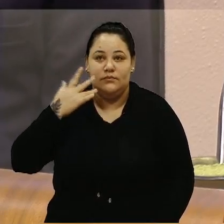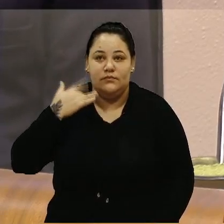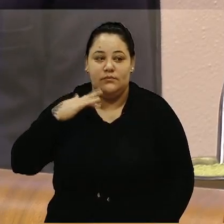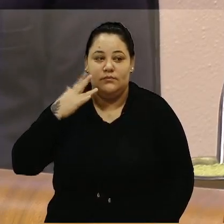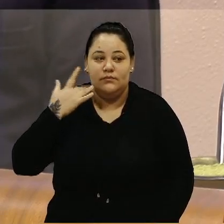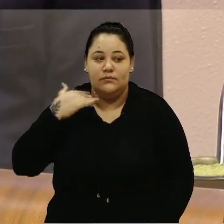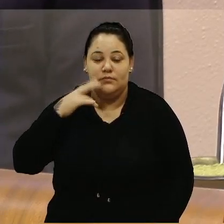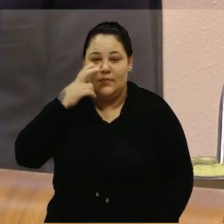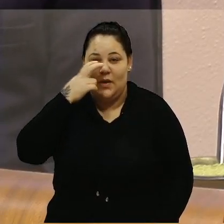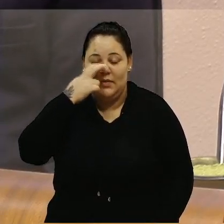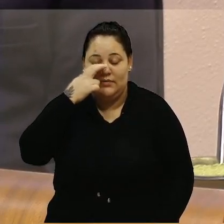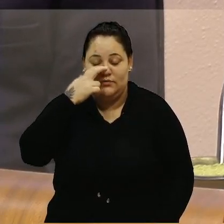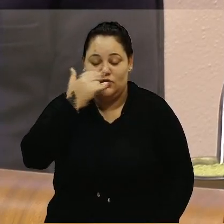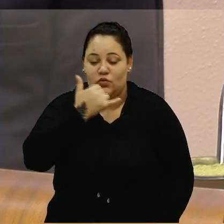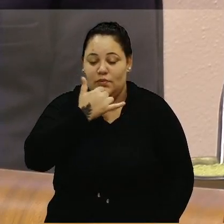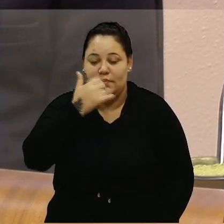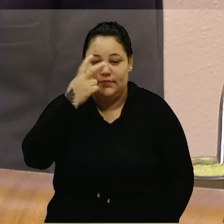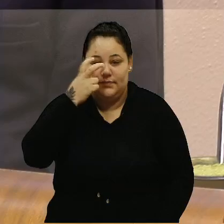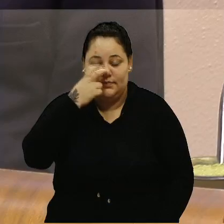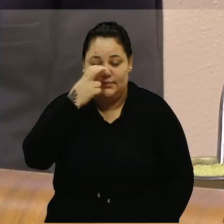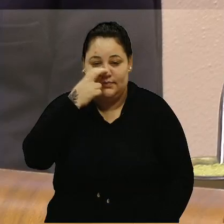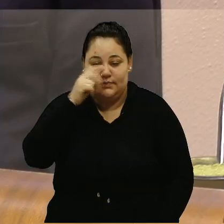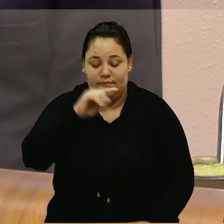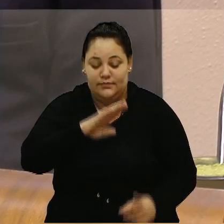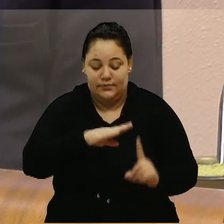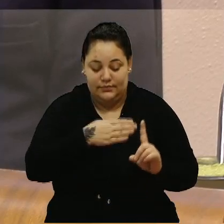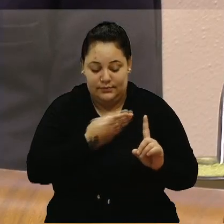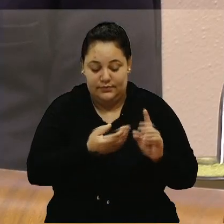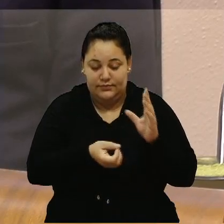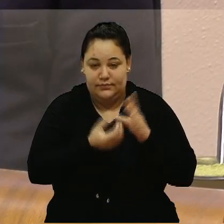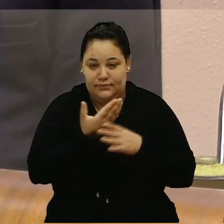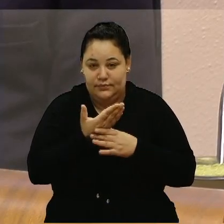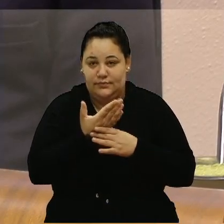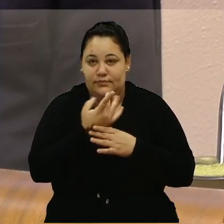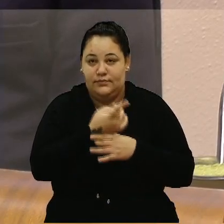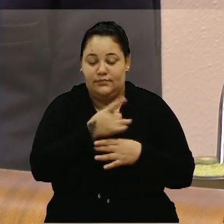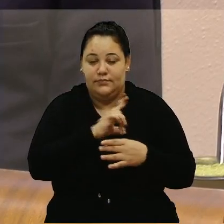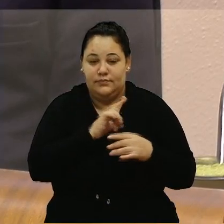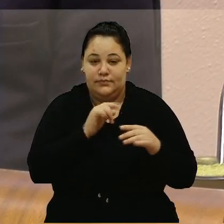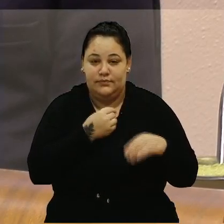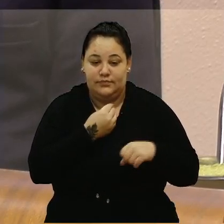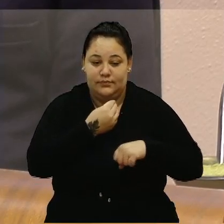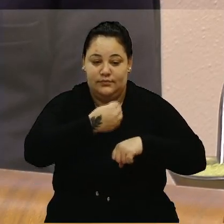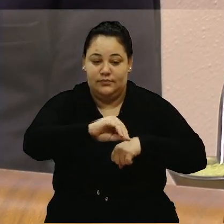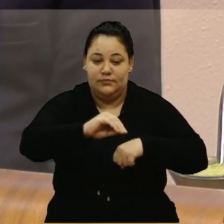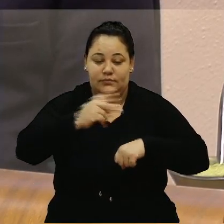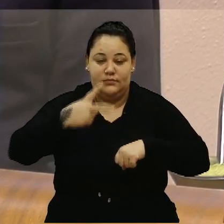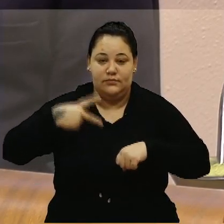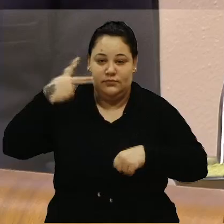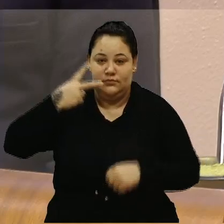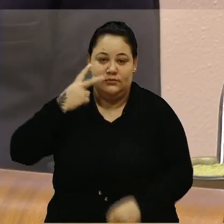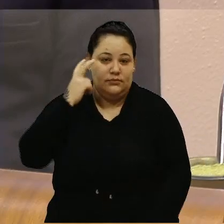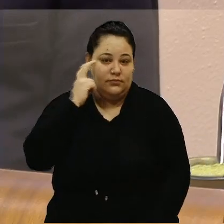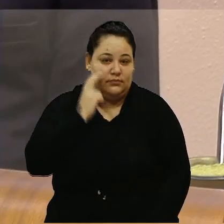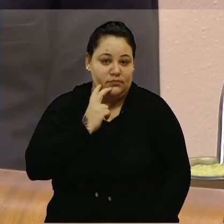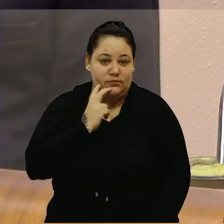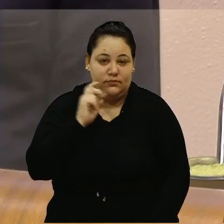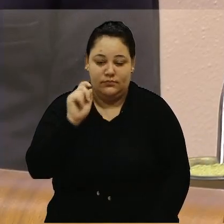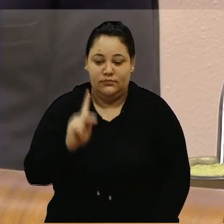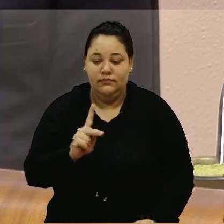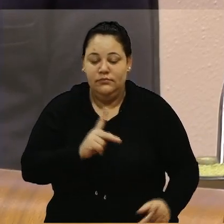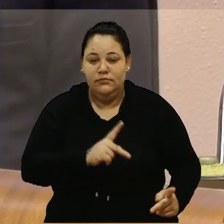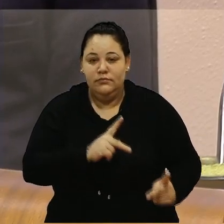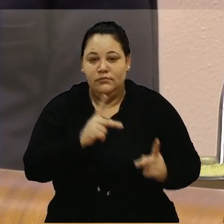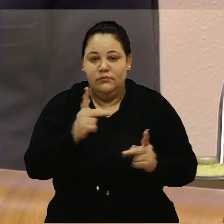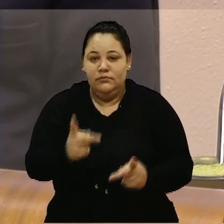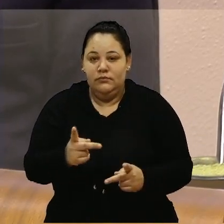Esta homenagem de autoria coletiva teve iniciativa do vereador Daniel Santos, a quem convido